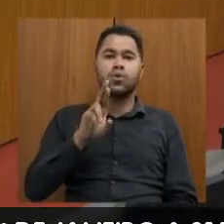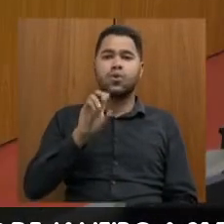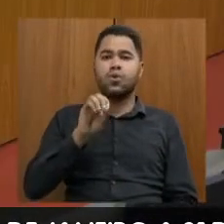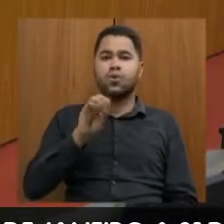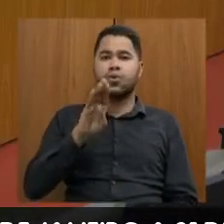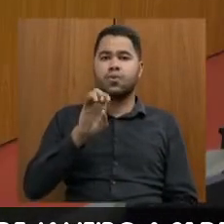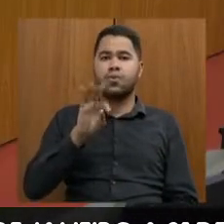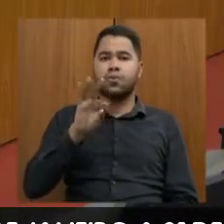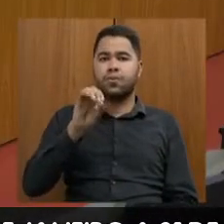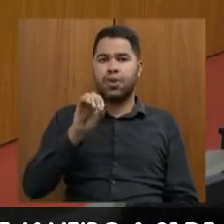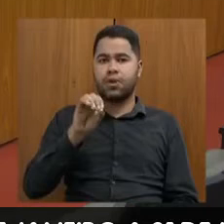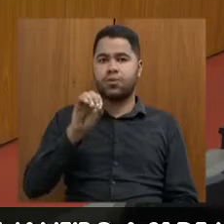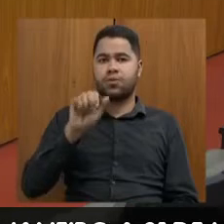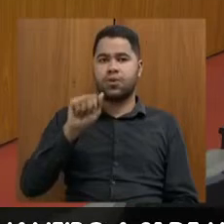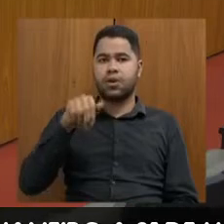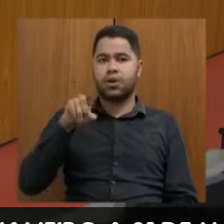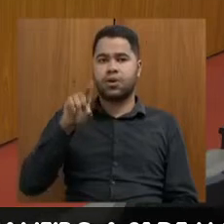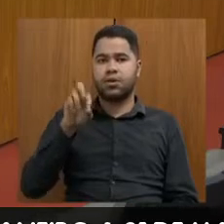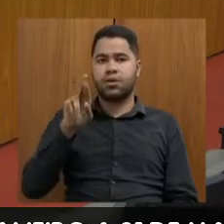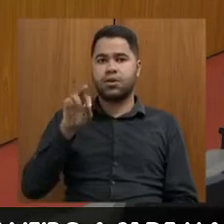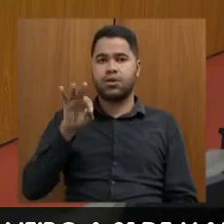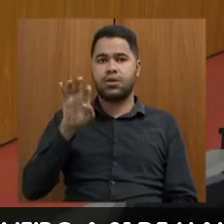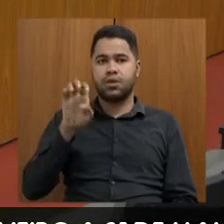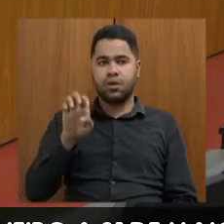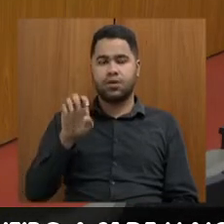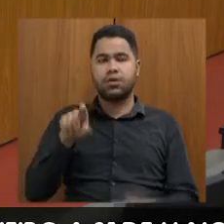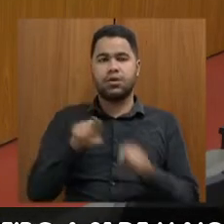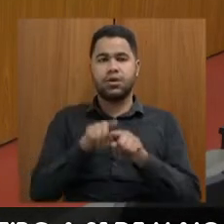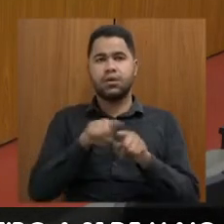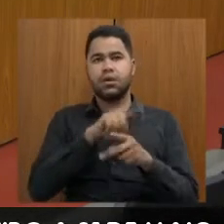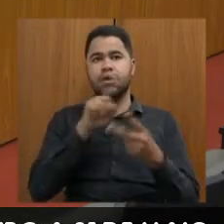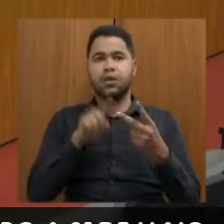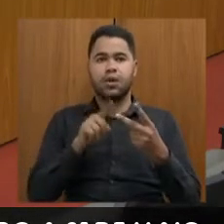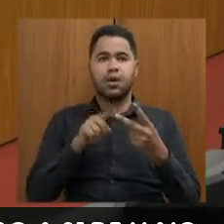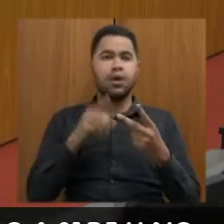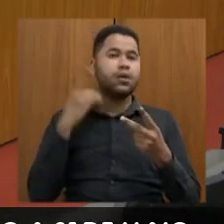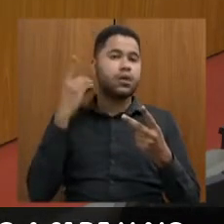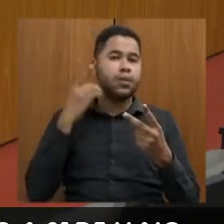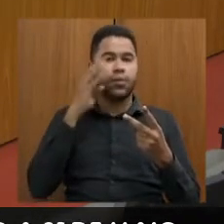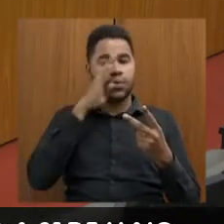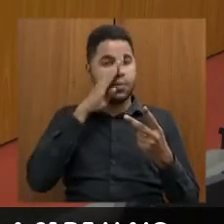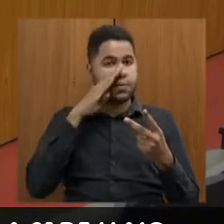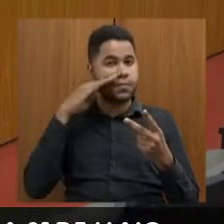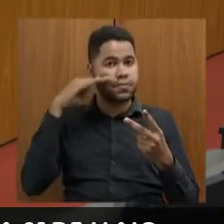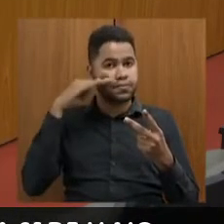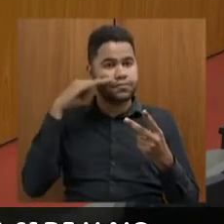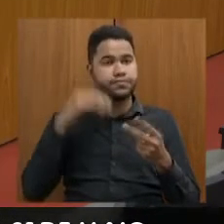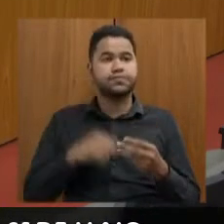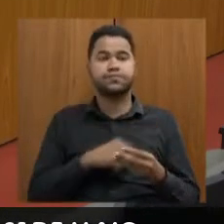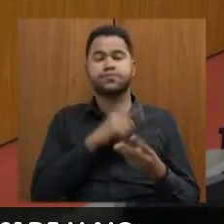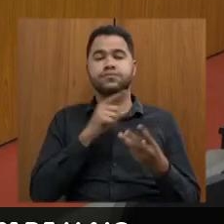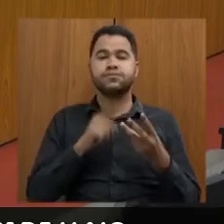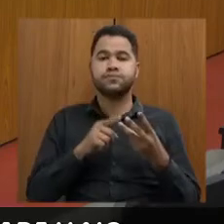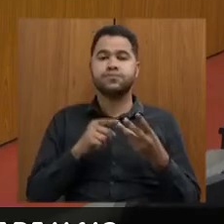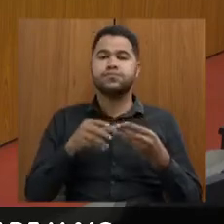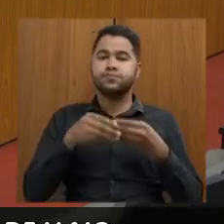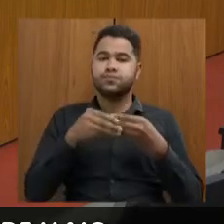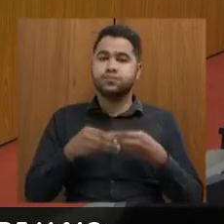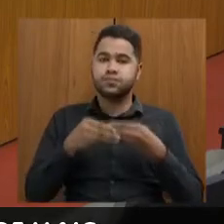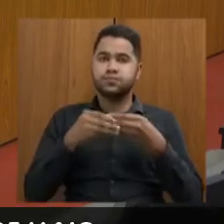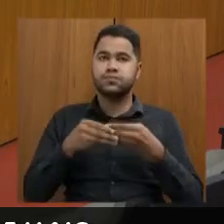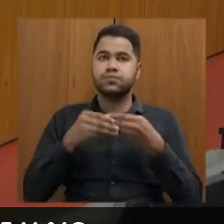Andrade cumprimentar também a deputada Beatriz Cerqueira complementar